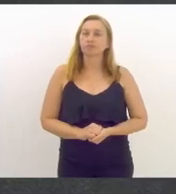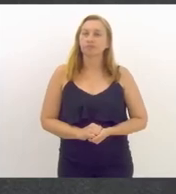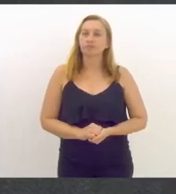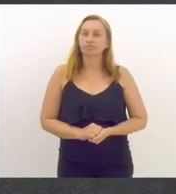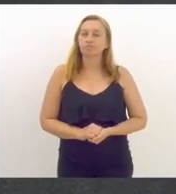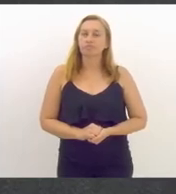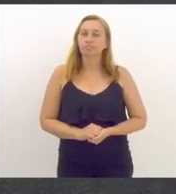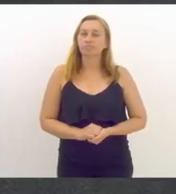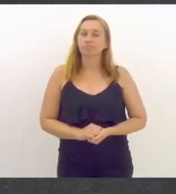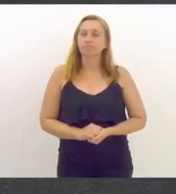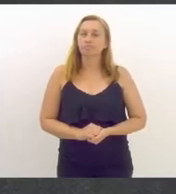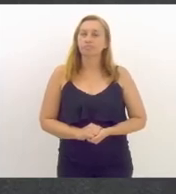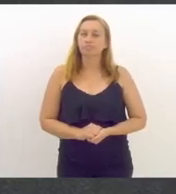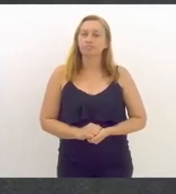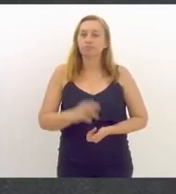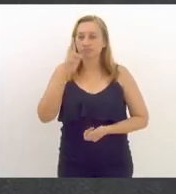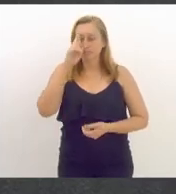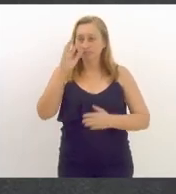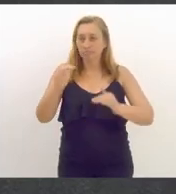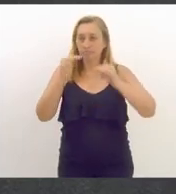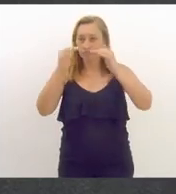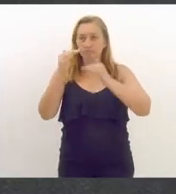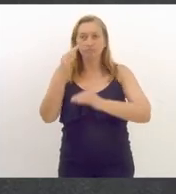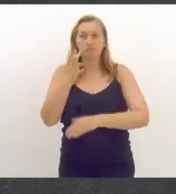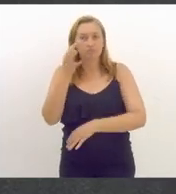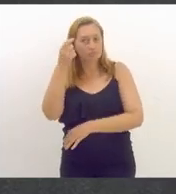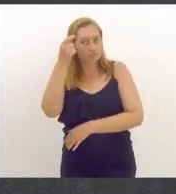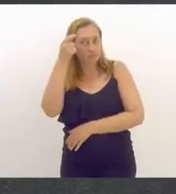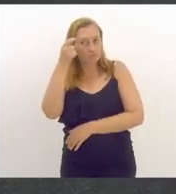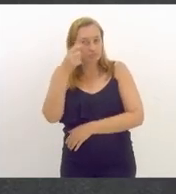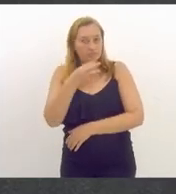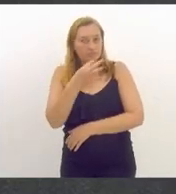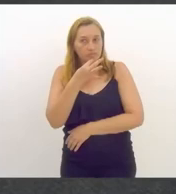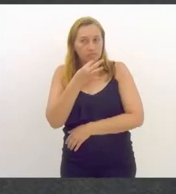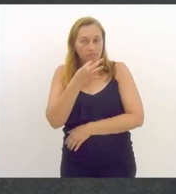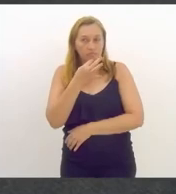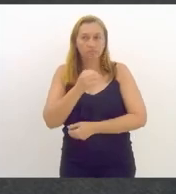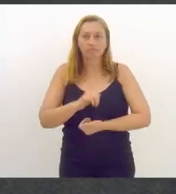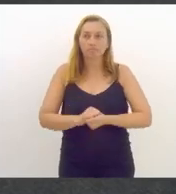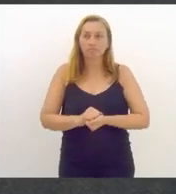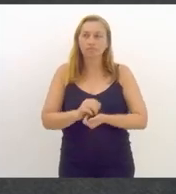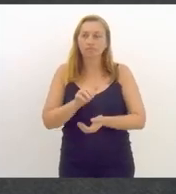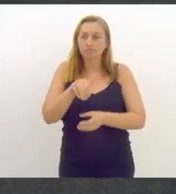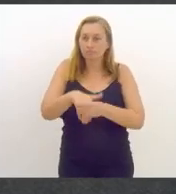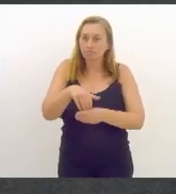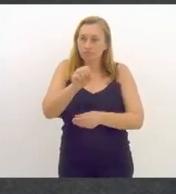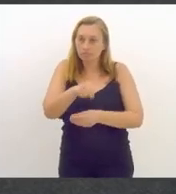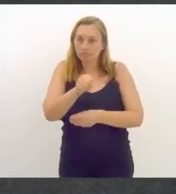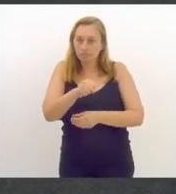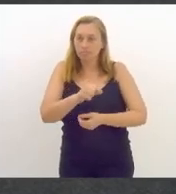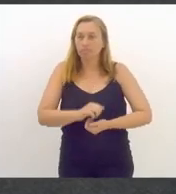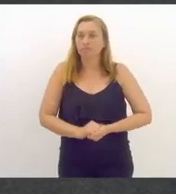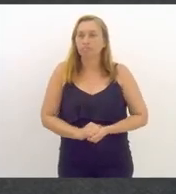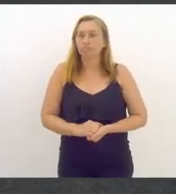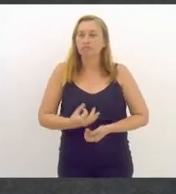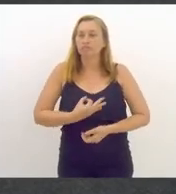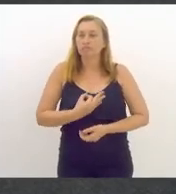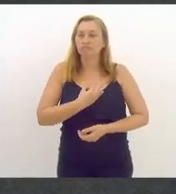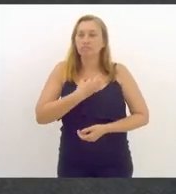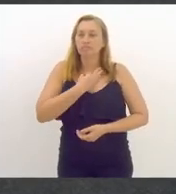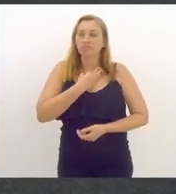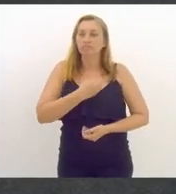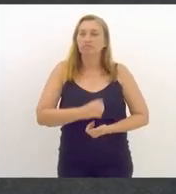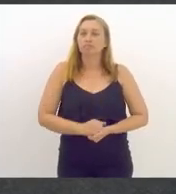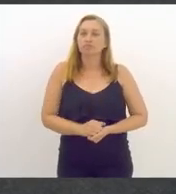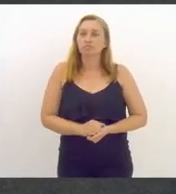consideração de vossa excelência para consignar o meu voto favorável a medalha